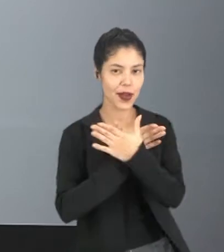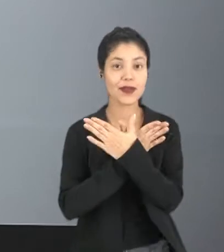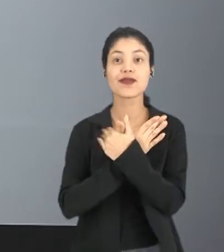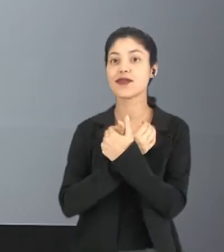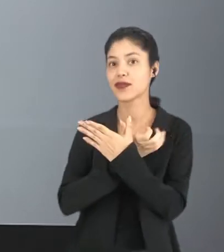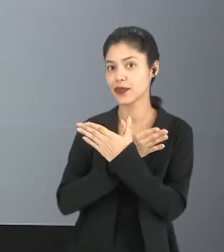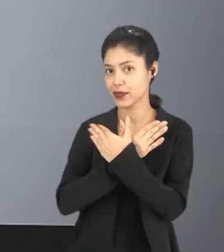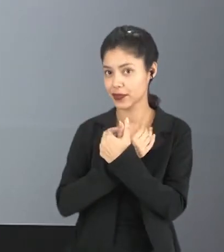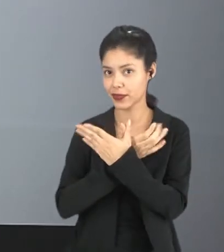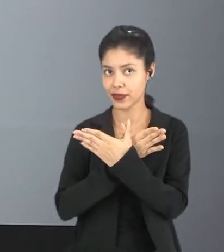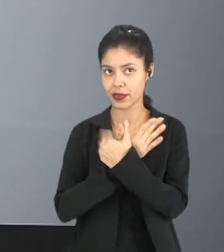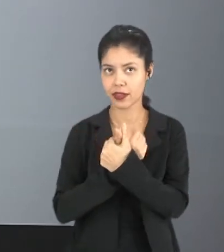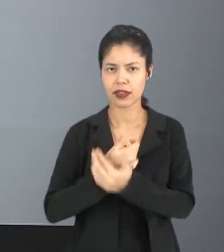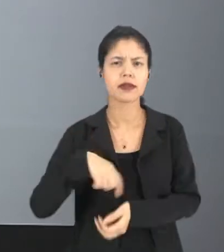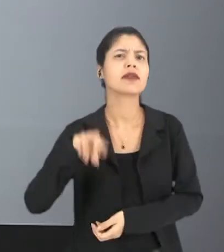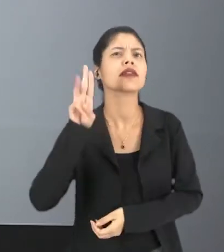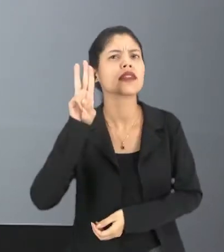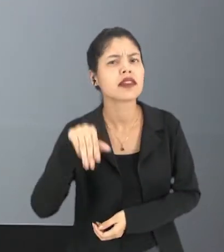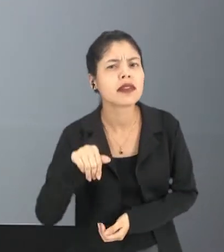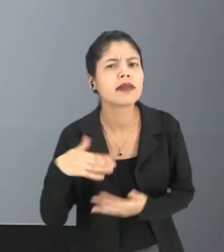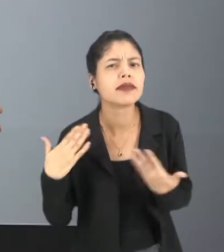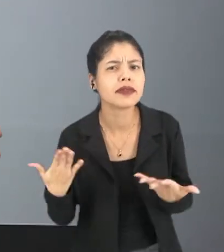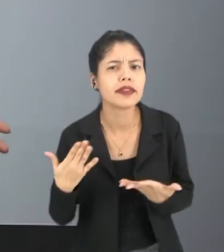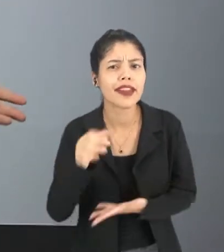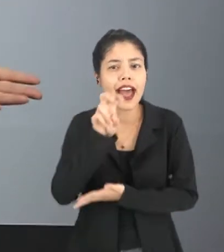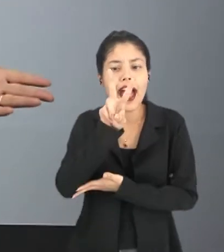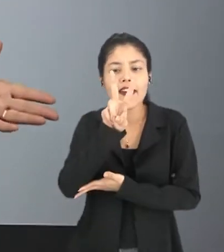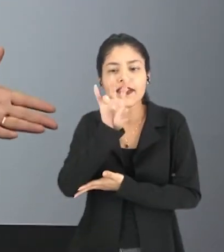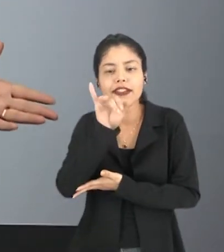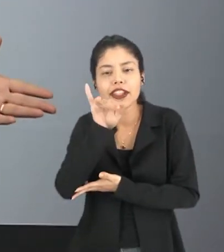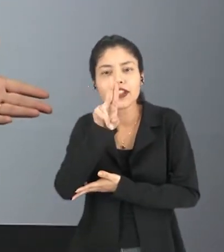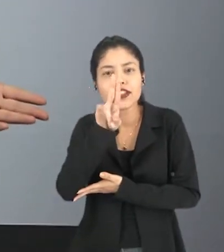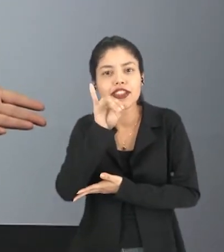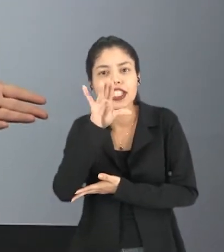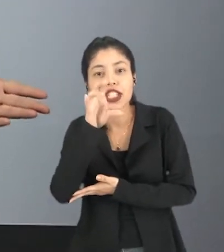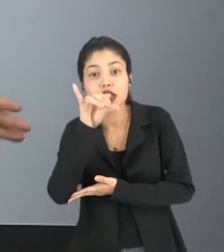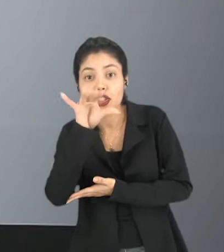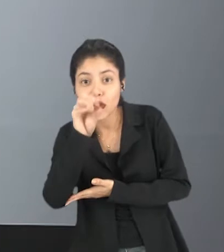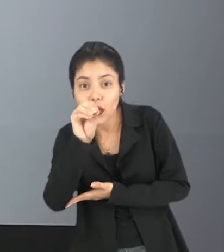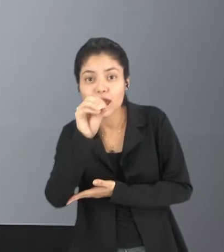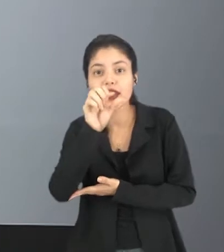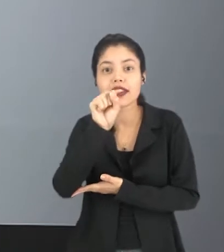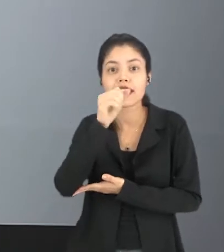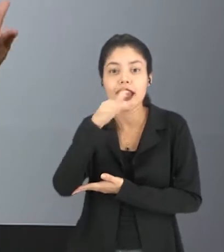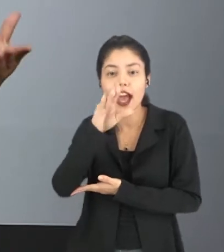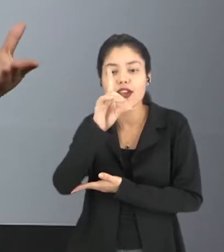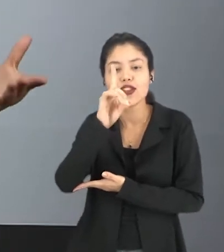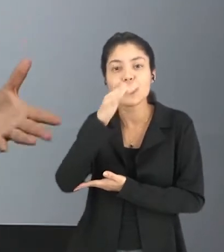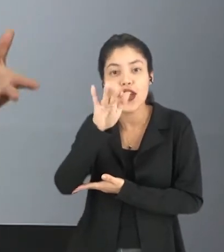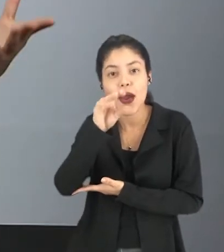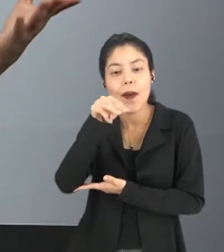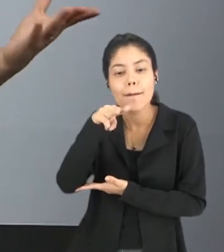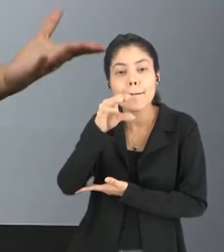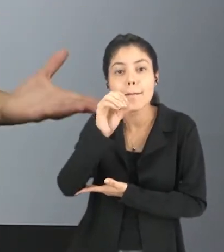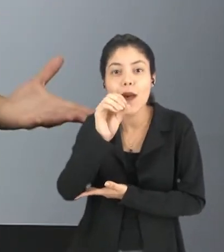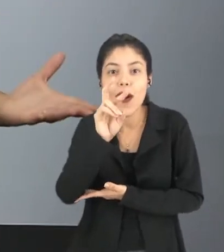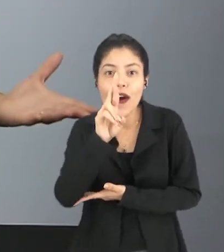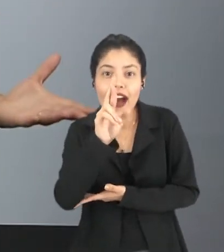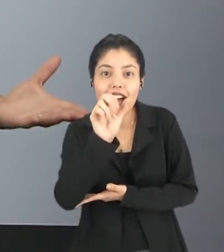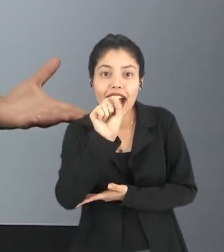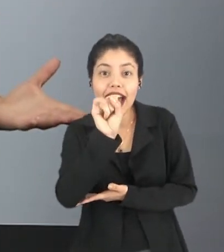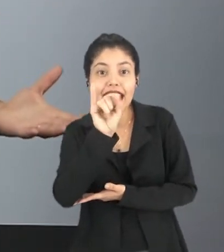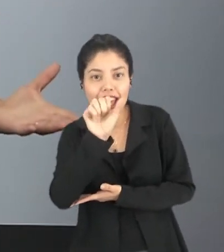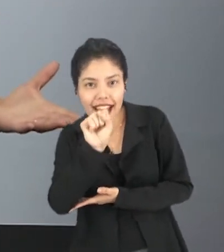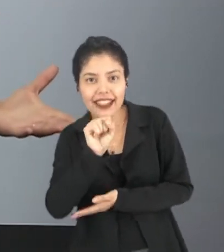borboletas. Sabe quem é o autor? Vinícius de Moraes, isso mesmo, um grande compositor e